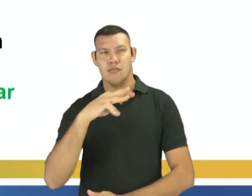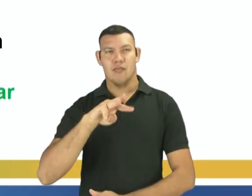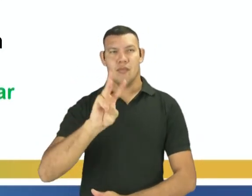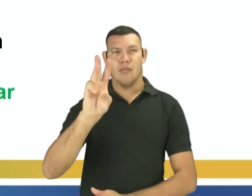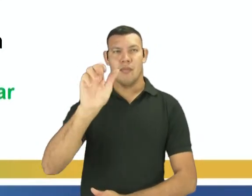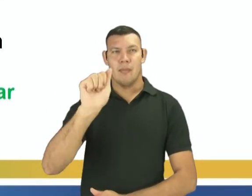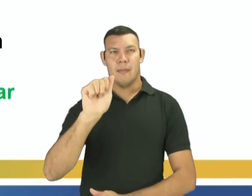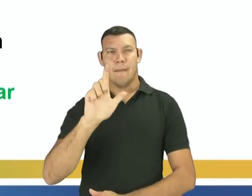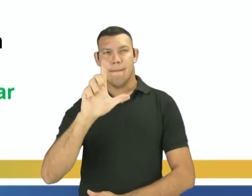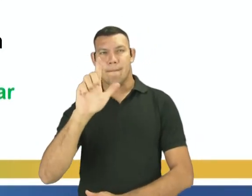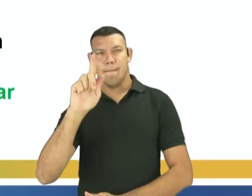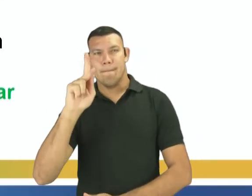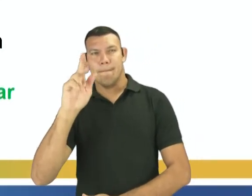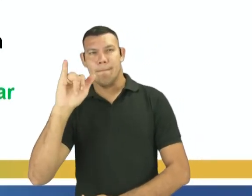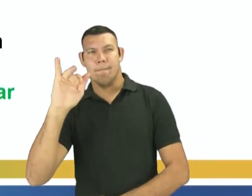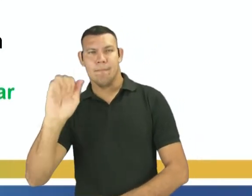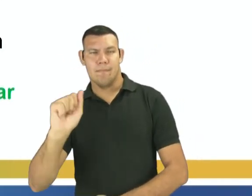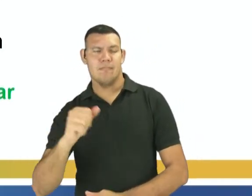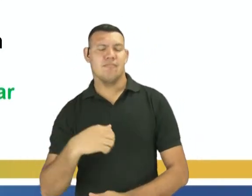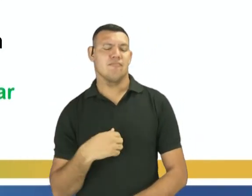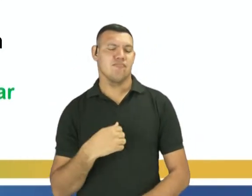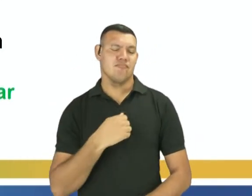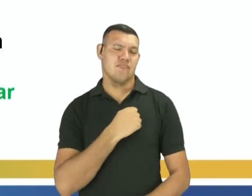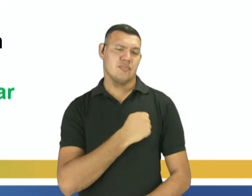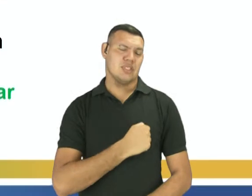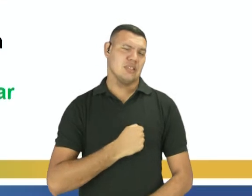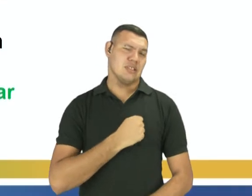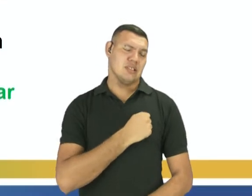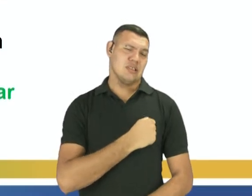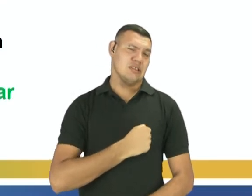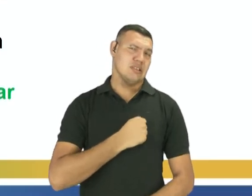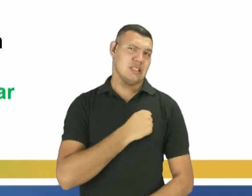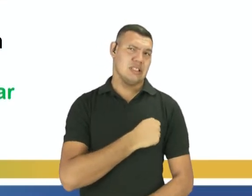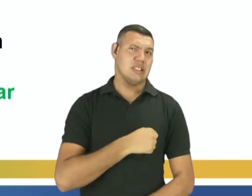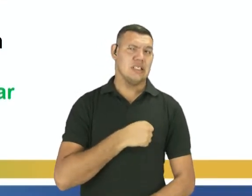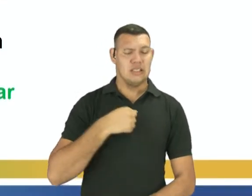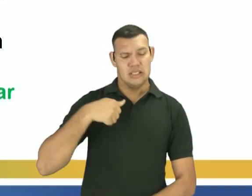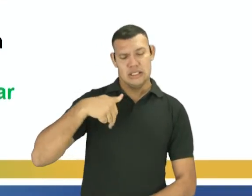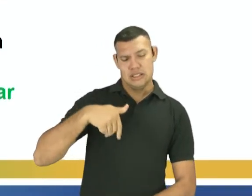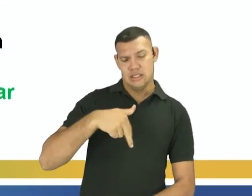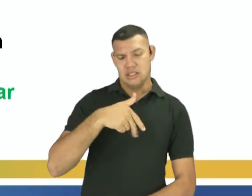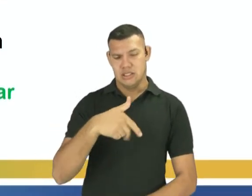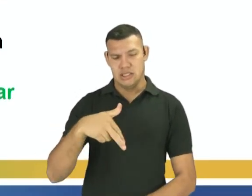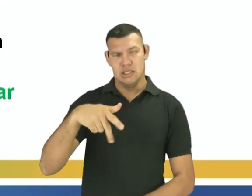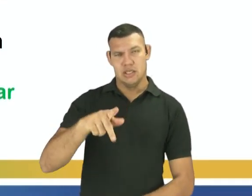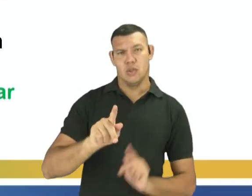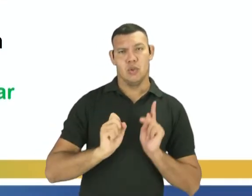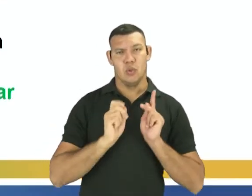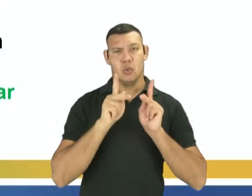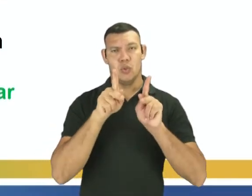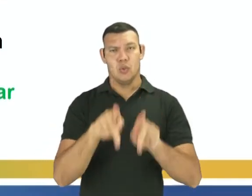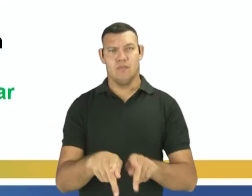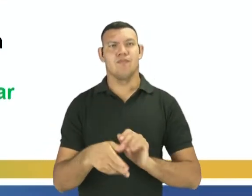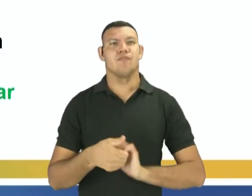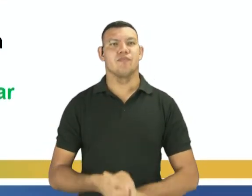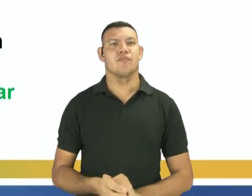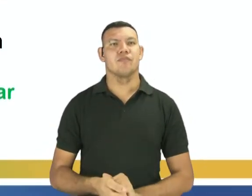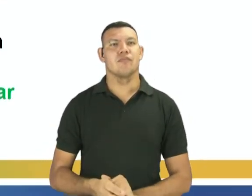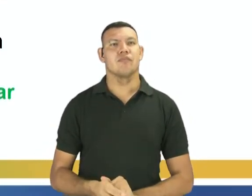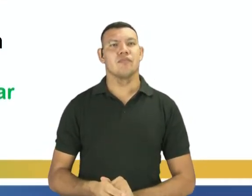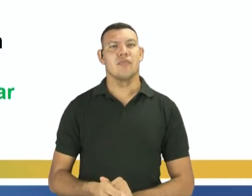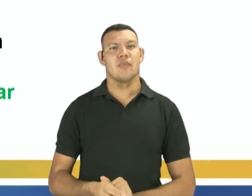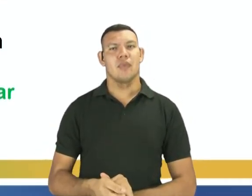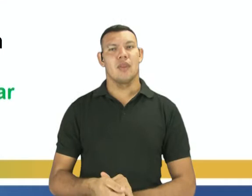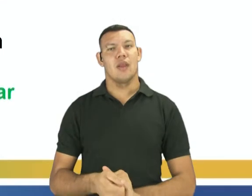Eu sinto falta de caminhar no parque. Novamente, é o verbo walk, que é até a letra K,